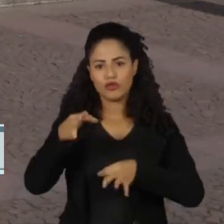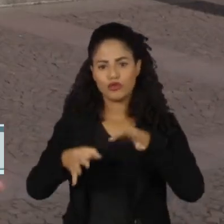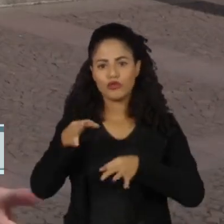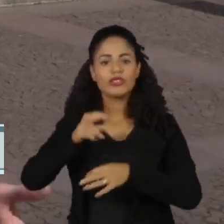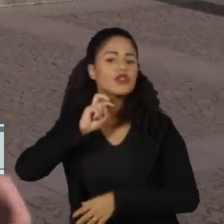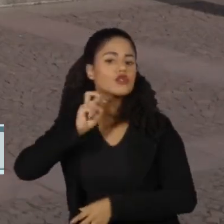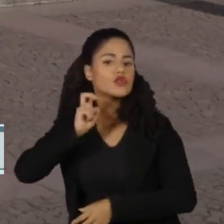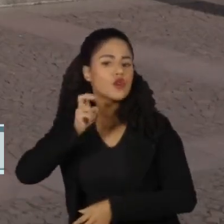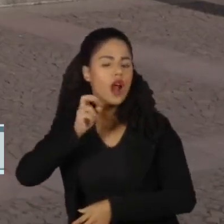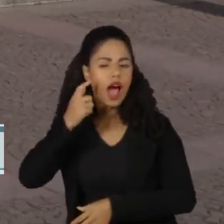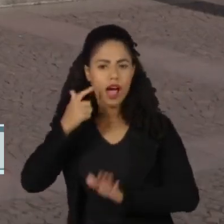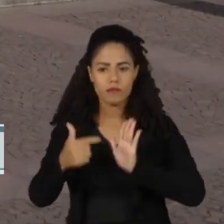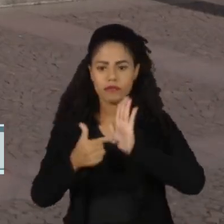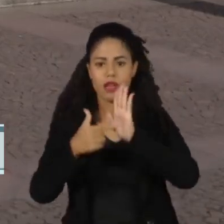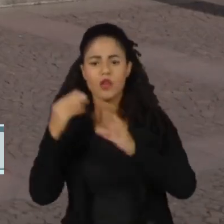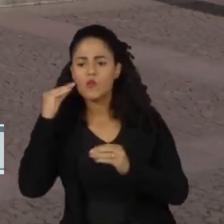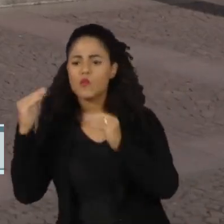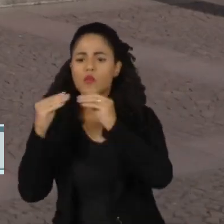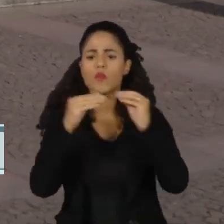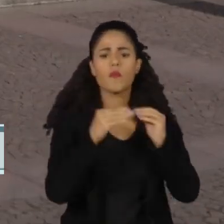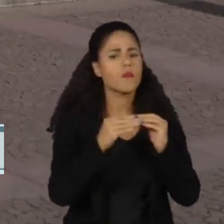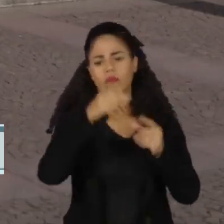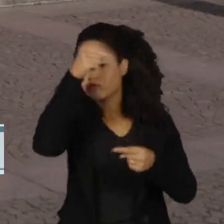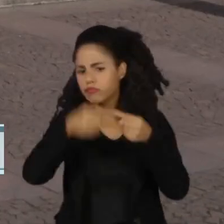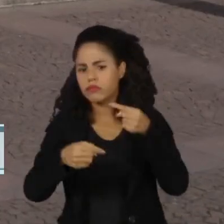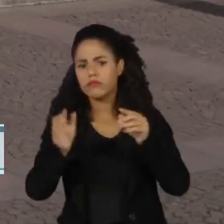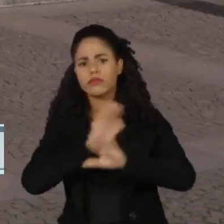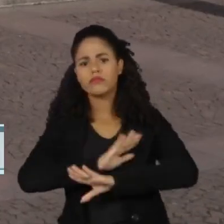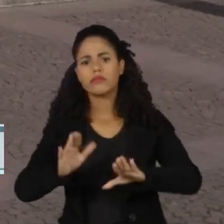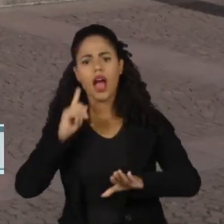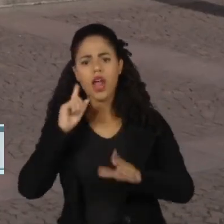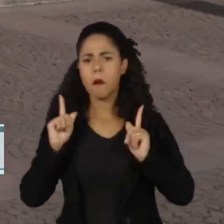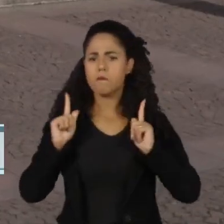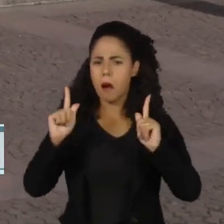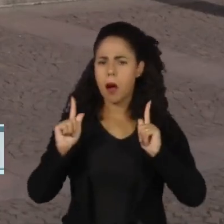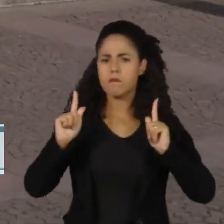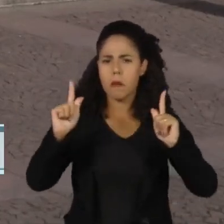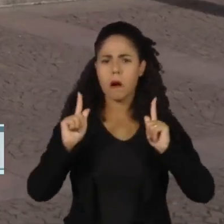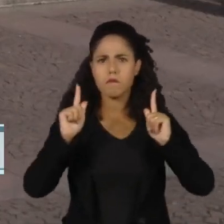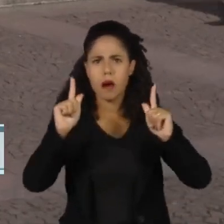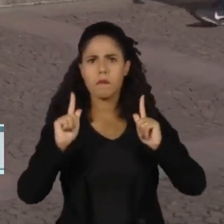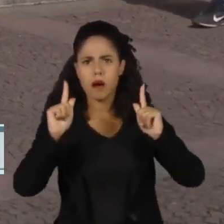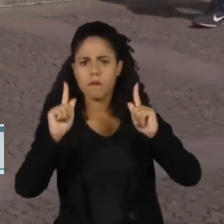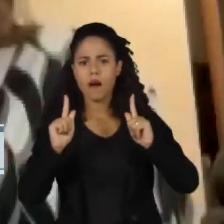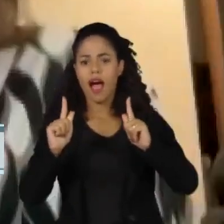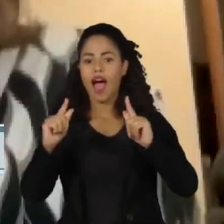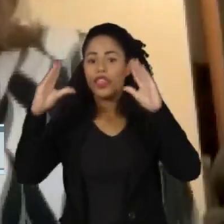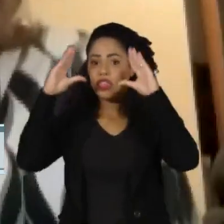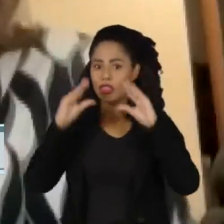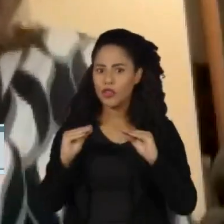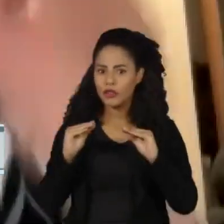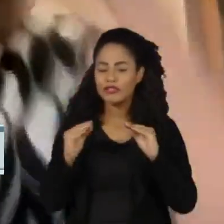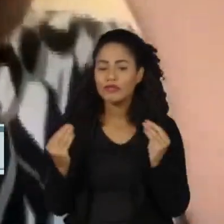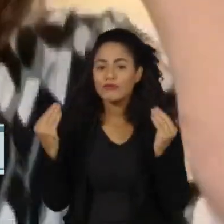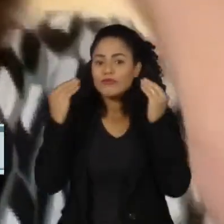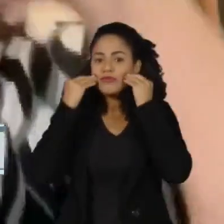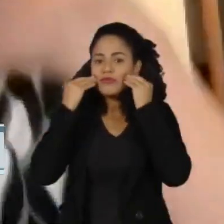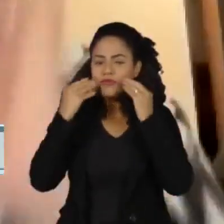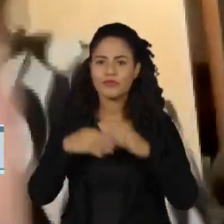a proibir Beijos em público na cidade a medida gerou o protesto a chamada noite do beijo